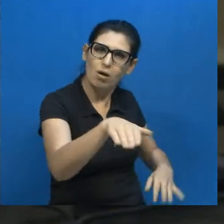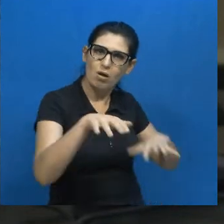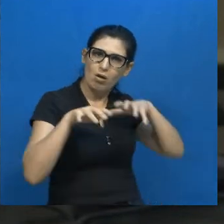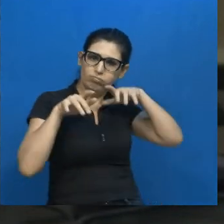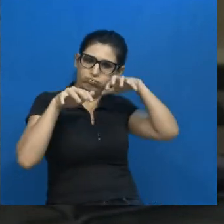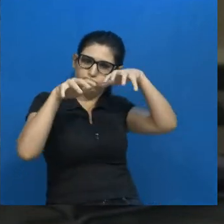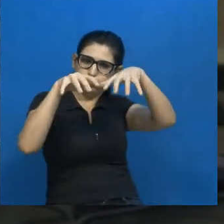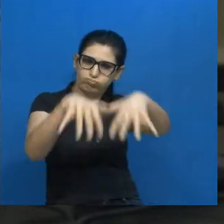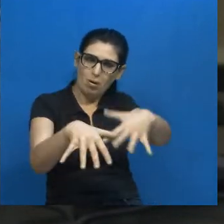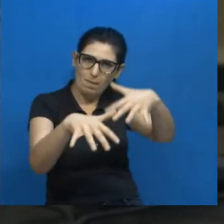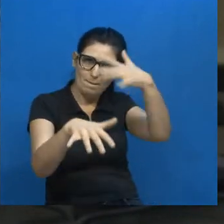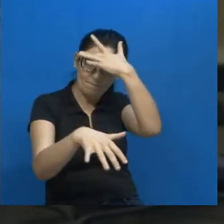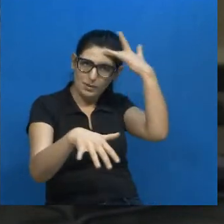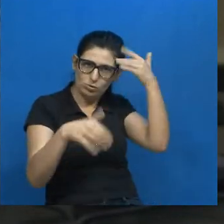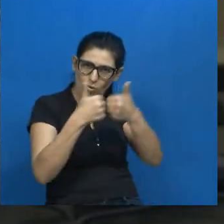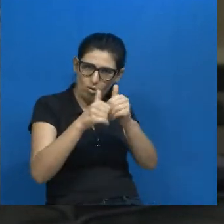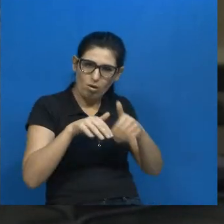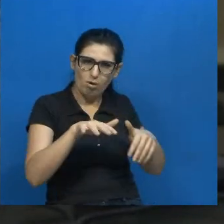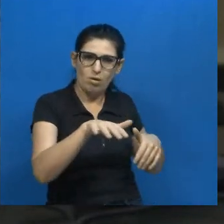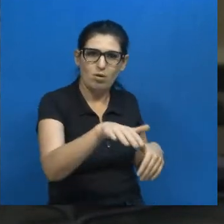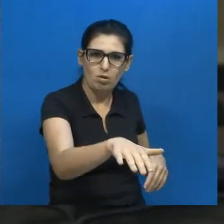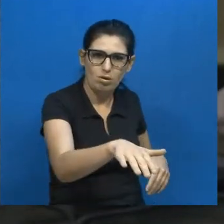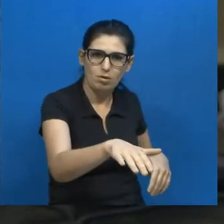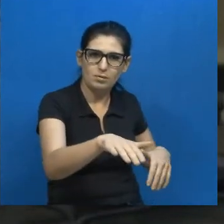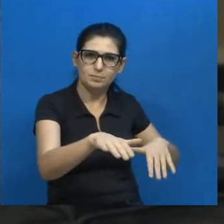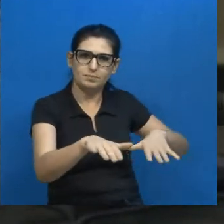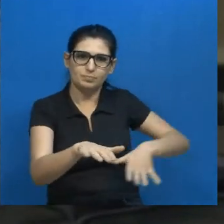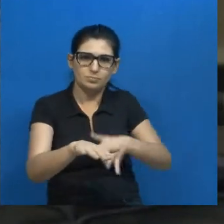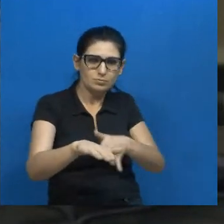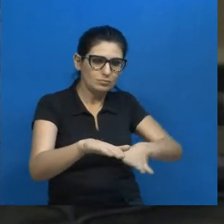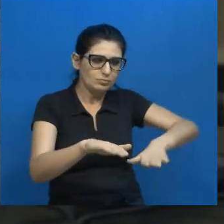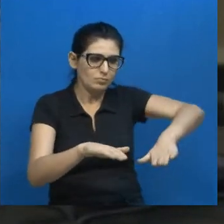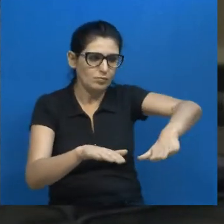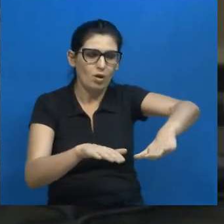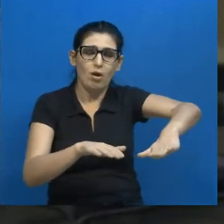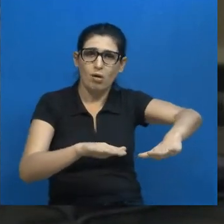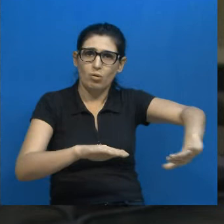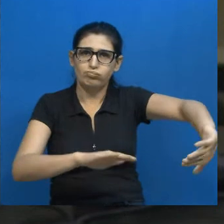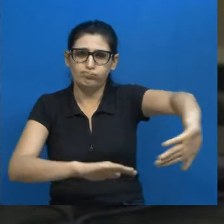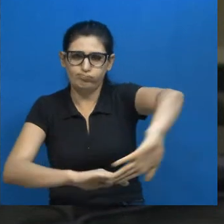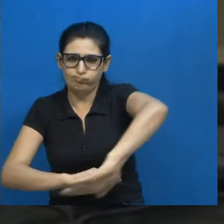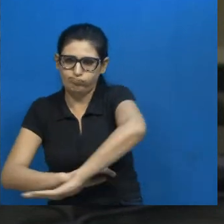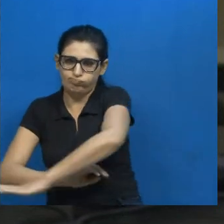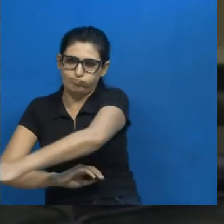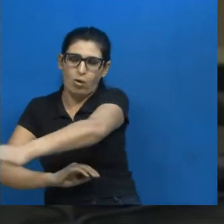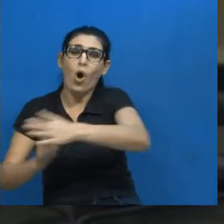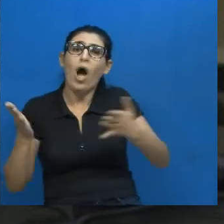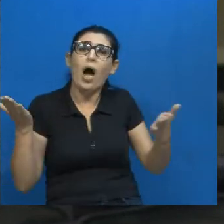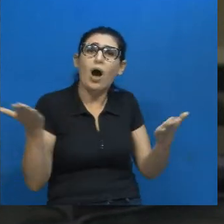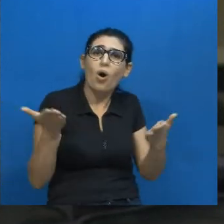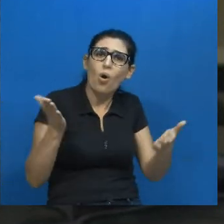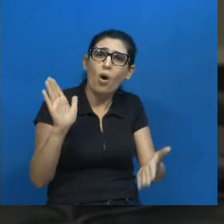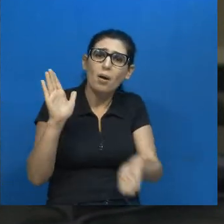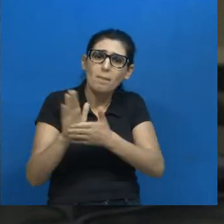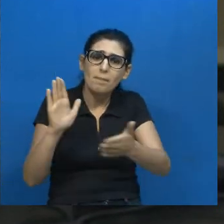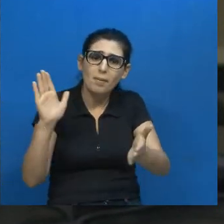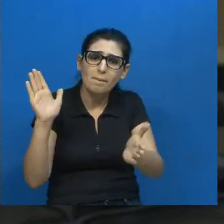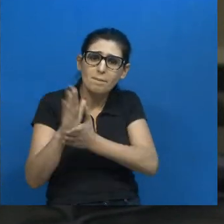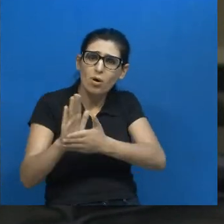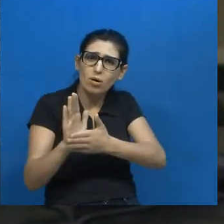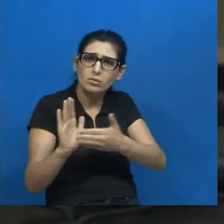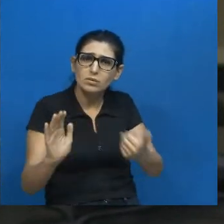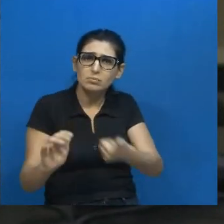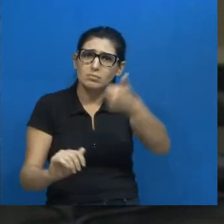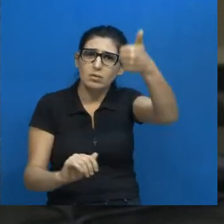lado direito da cidade e sai pelo lado esquerdo, pela Conde, e entra ali. Então, hoje você não vai fazer mais isso, você vai ter o sentido positivo,